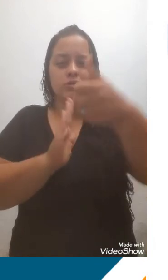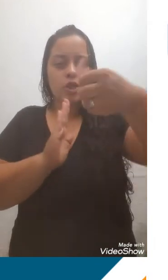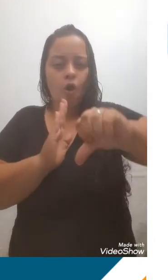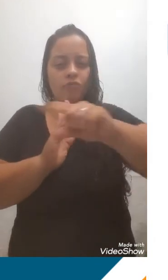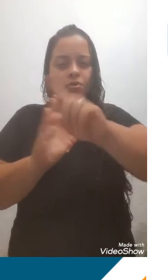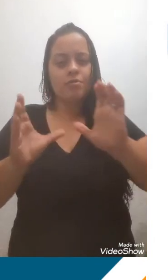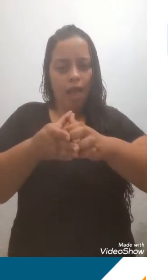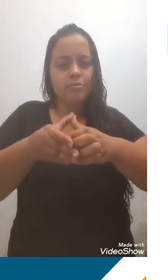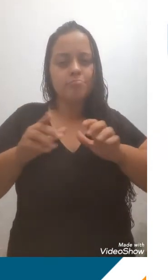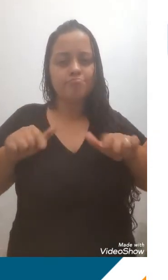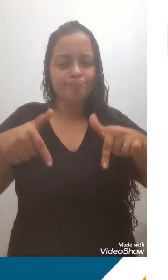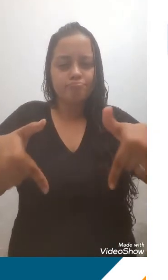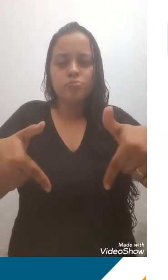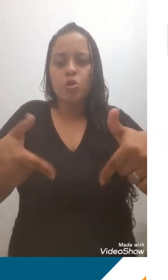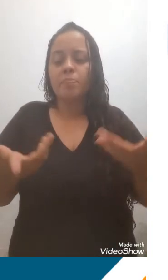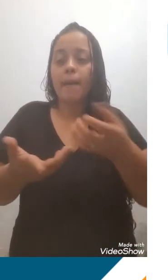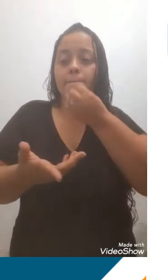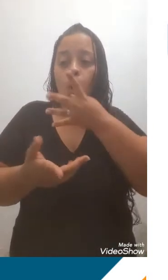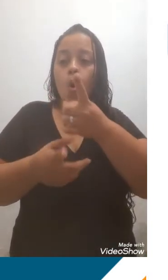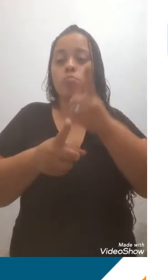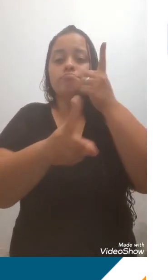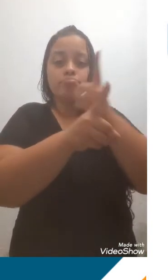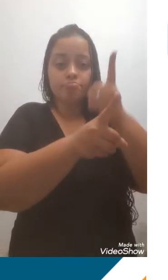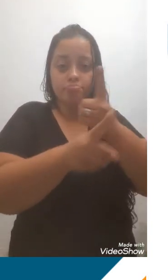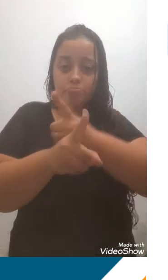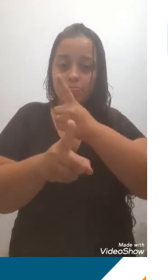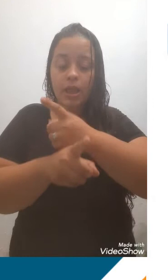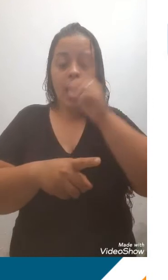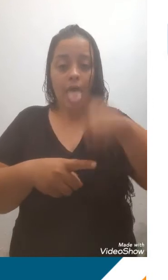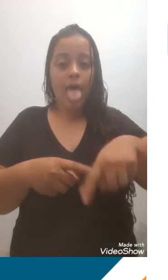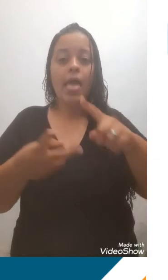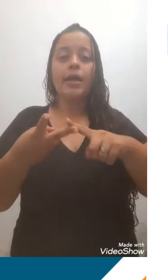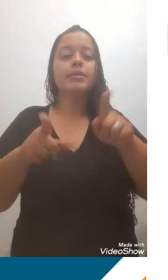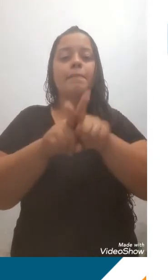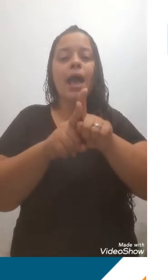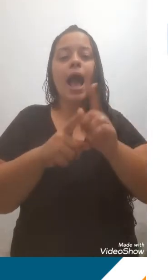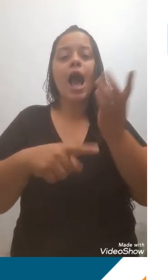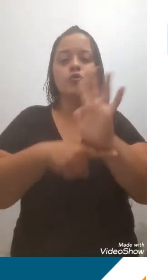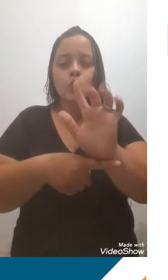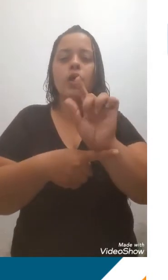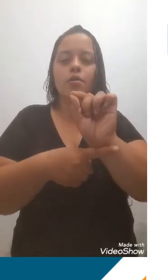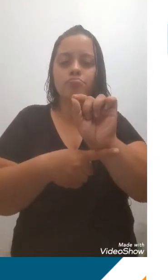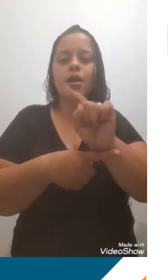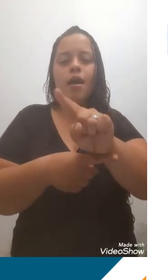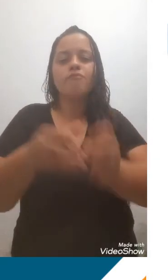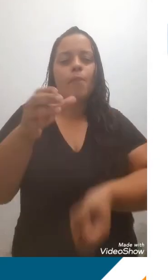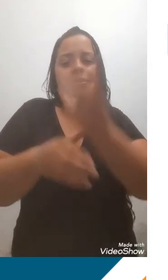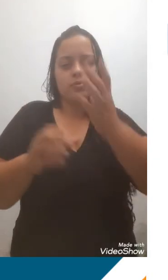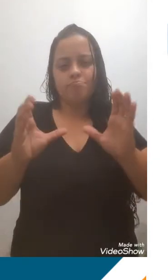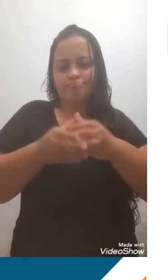XIX. Tá? Então, é importante a gente identificar esses fatores, que são os fatores que contribuíram para a formação dessa